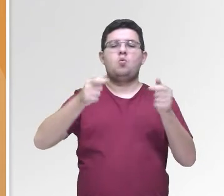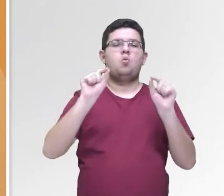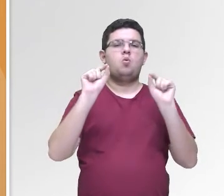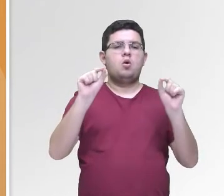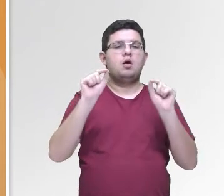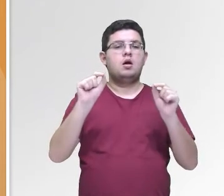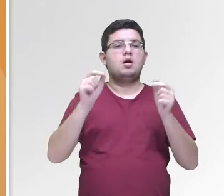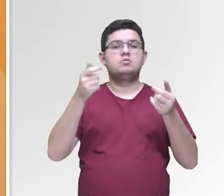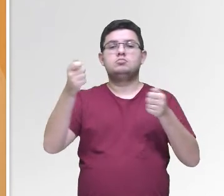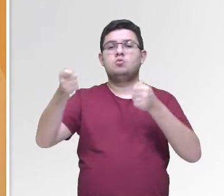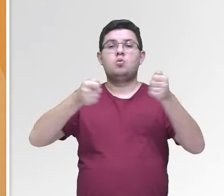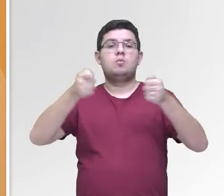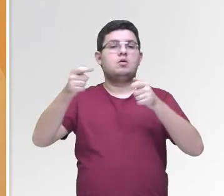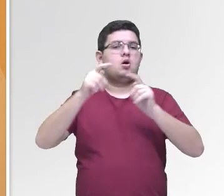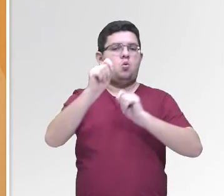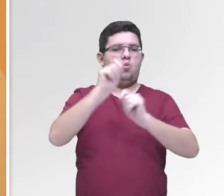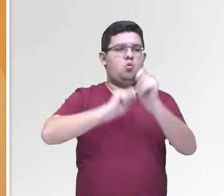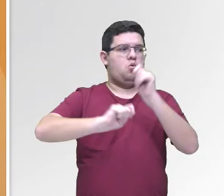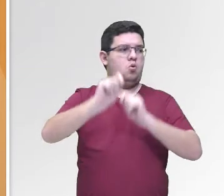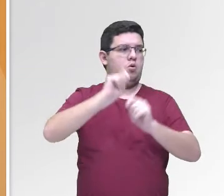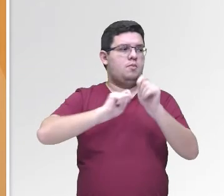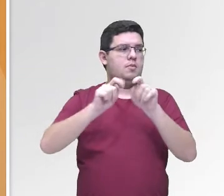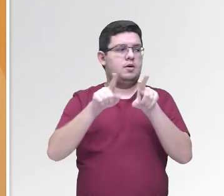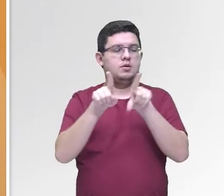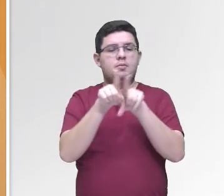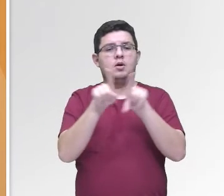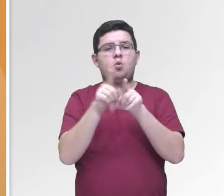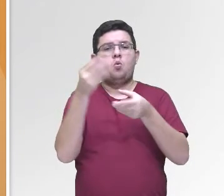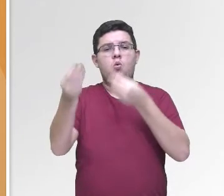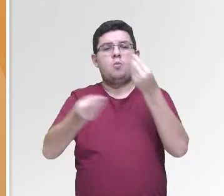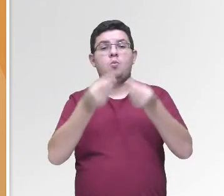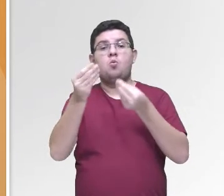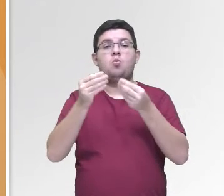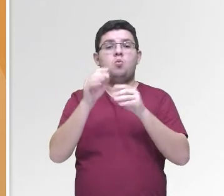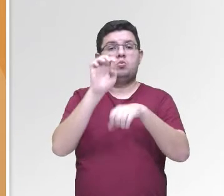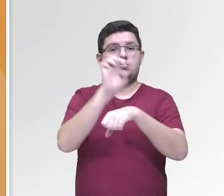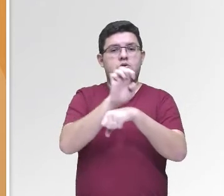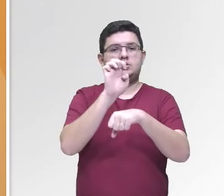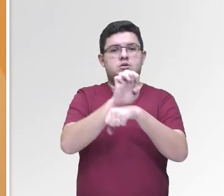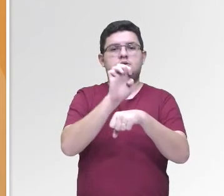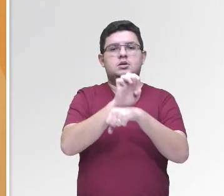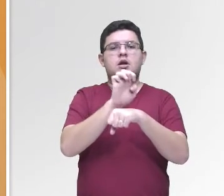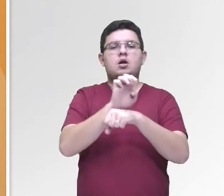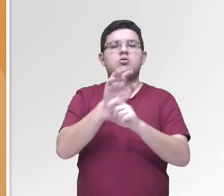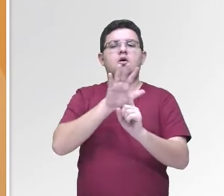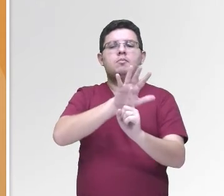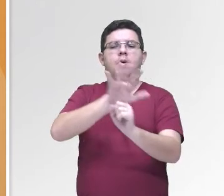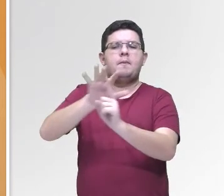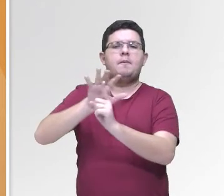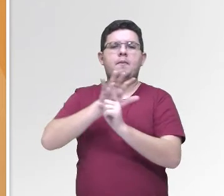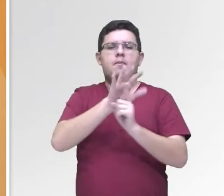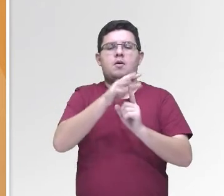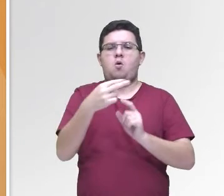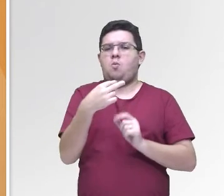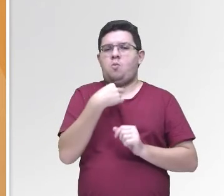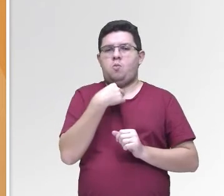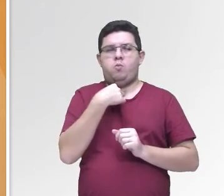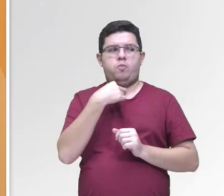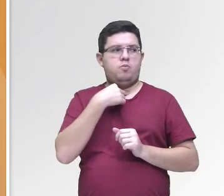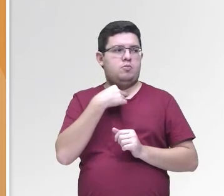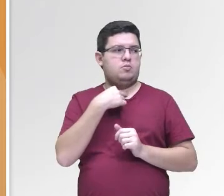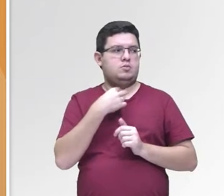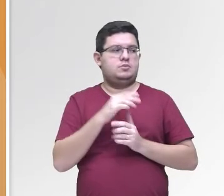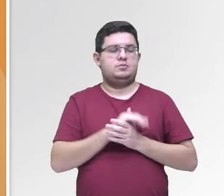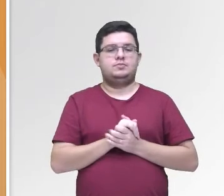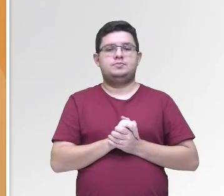questão econômica e o Estado não poderia intervir na sua formulação e nem na